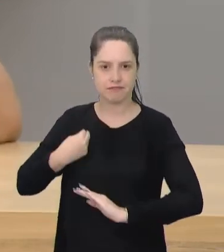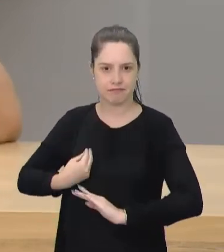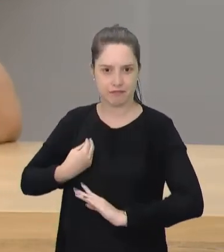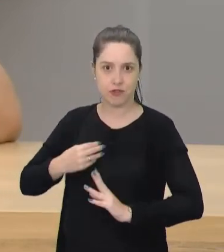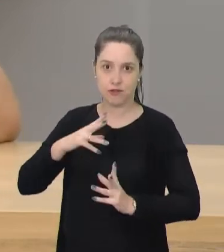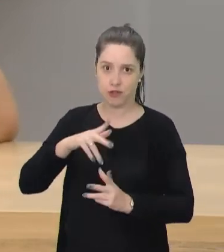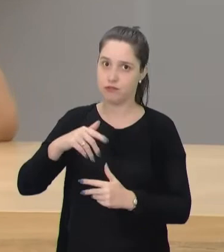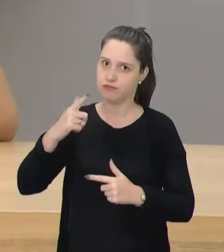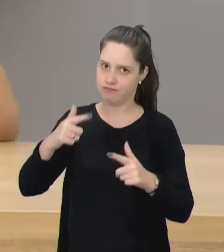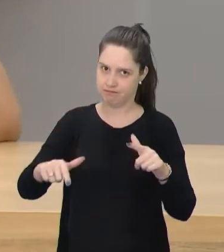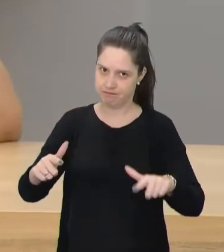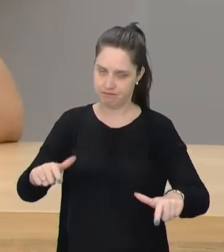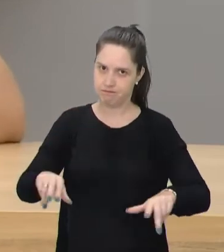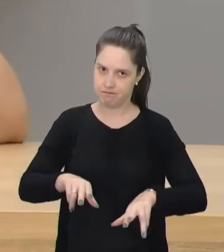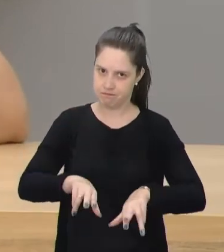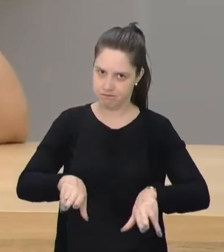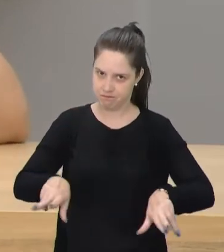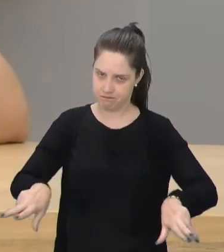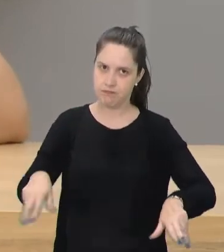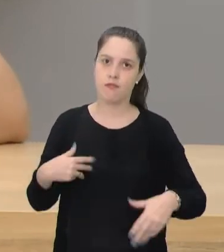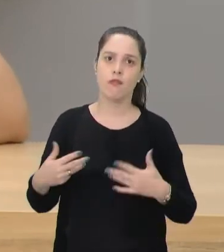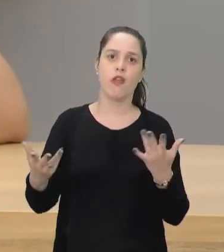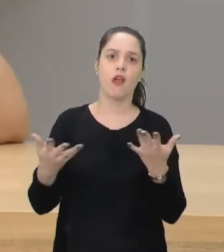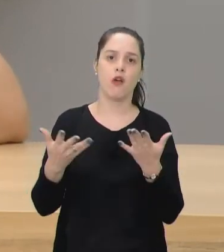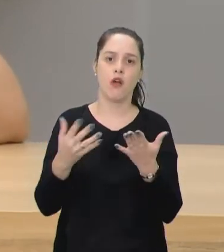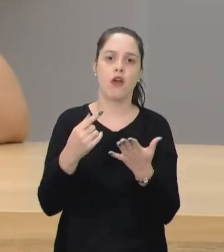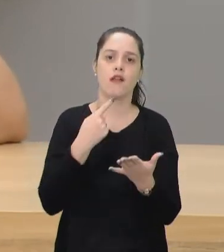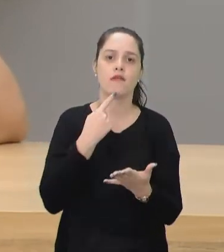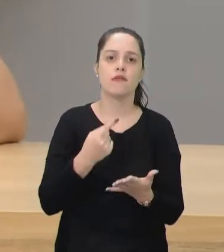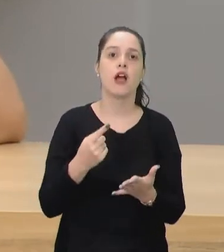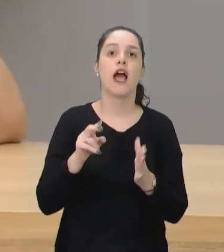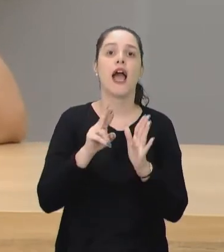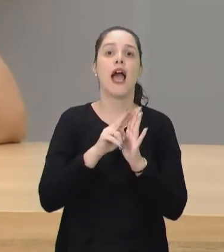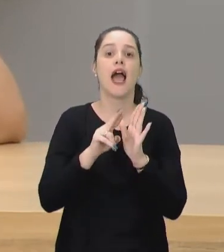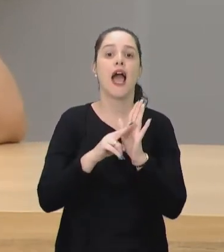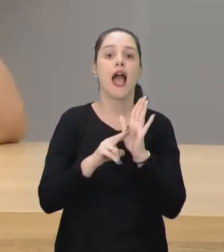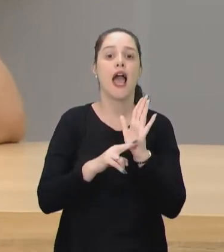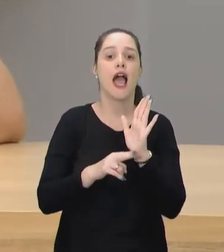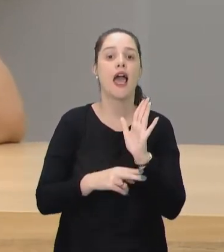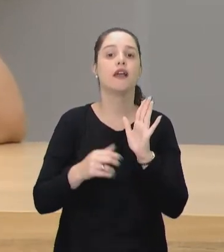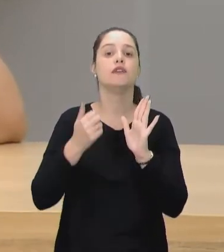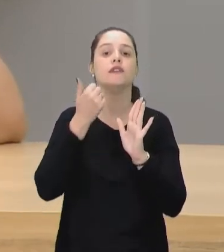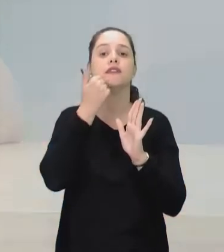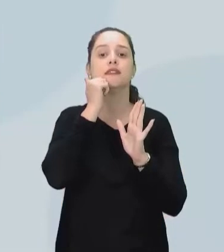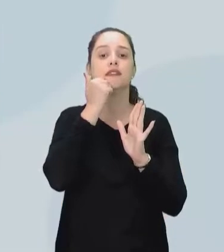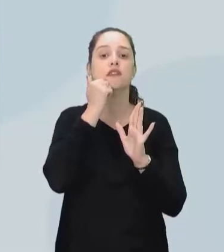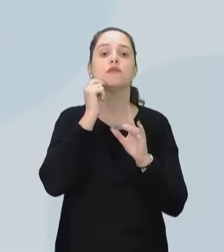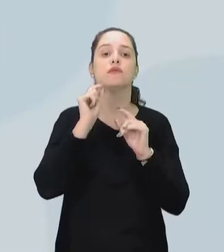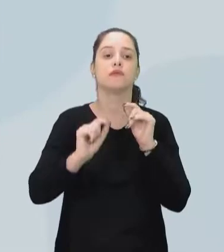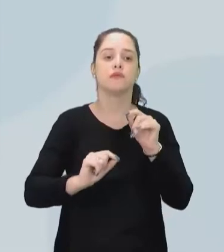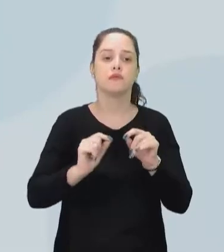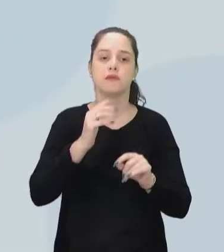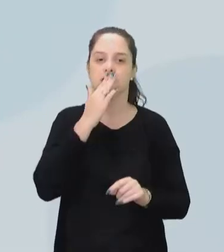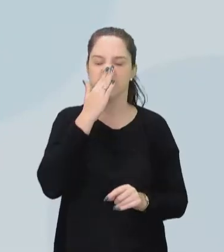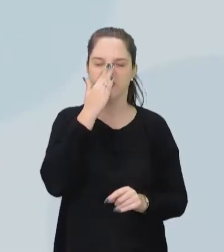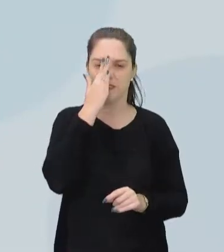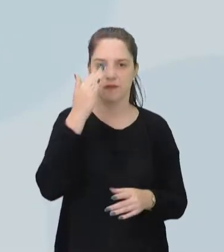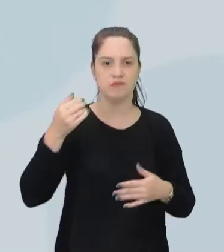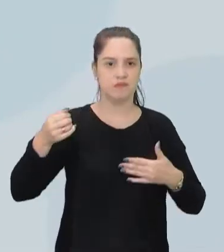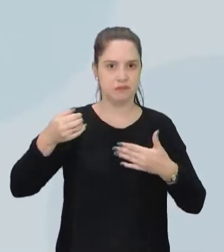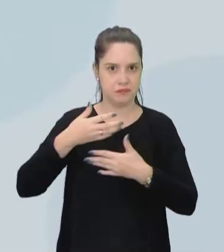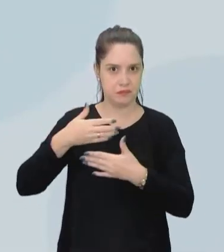tudo mais. Vamos agora para as regras do método científico. Vamos lá nos nossos slides.